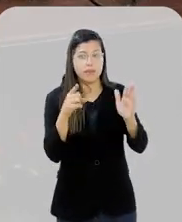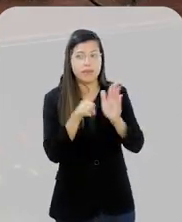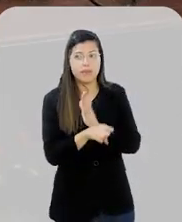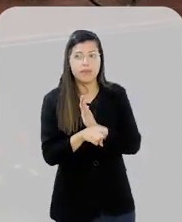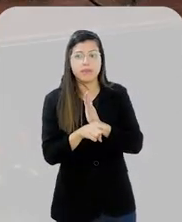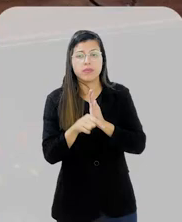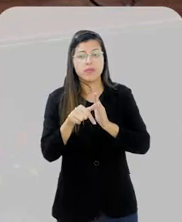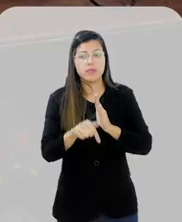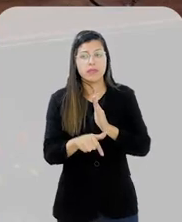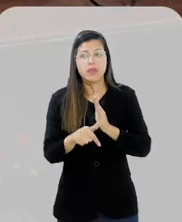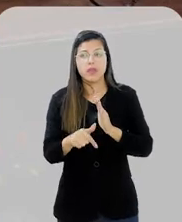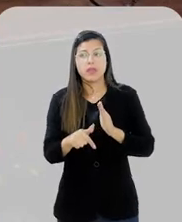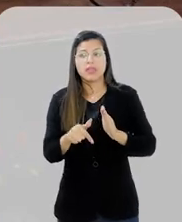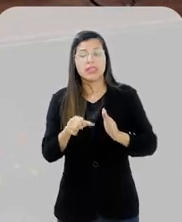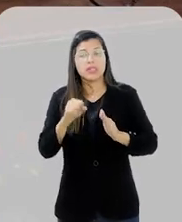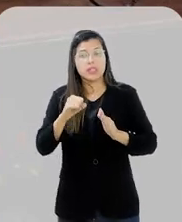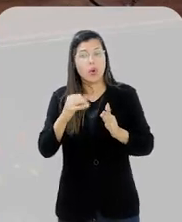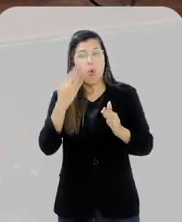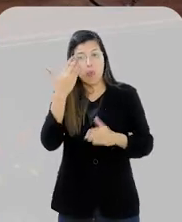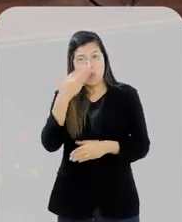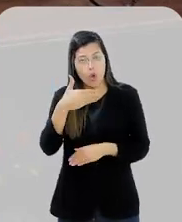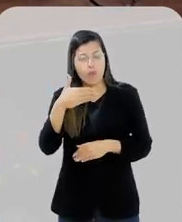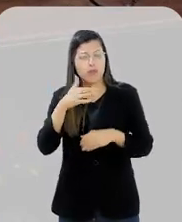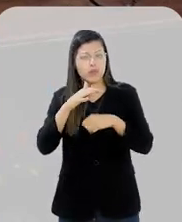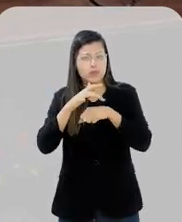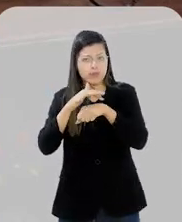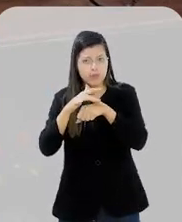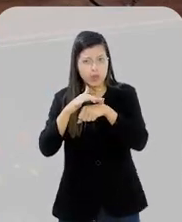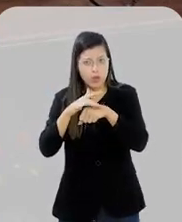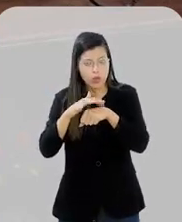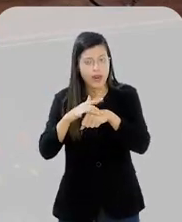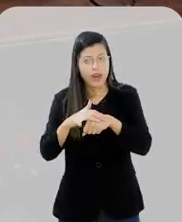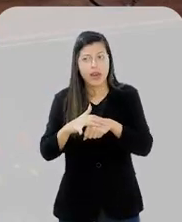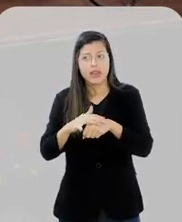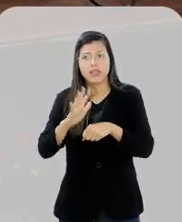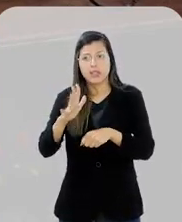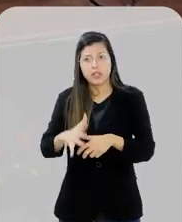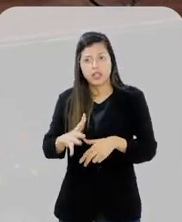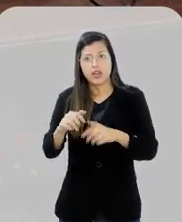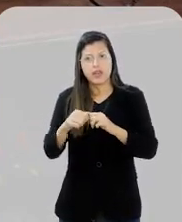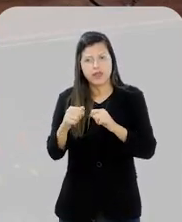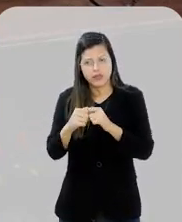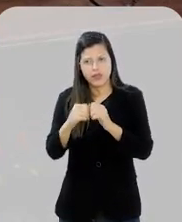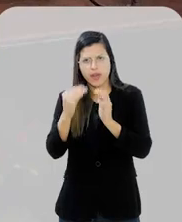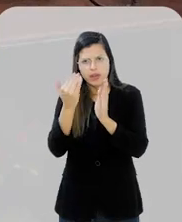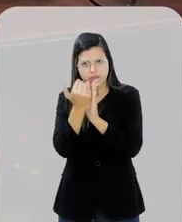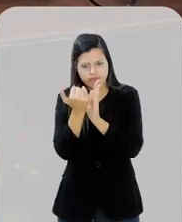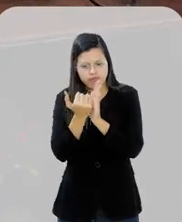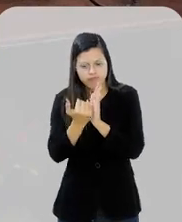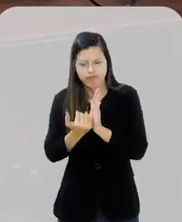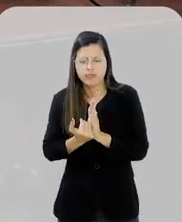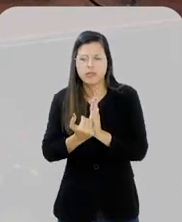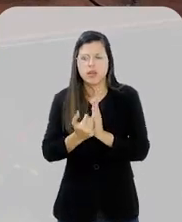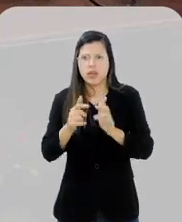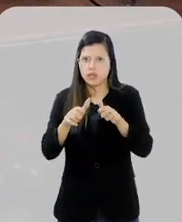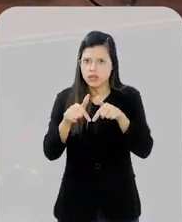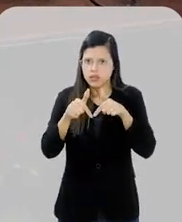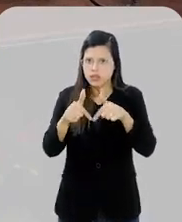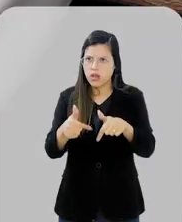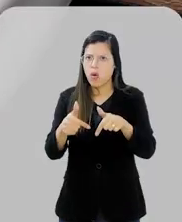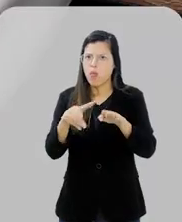for constatada mesmo que é uma patologia, ela já percorreu todo esse caminho, esse trâmite orientado aí pelo médico